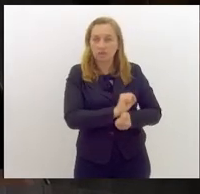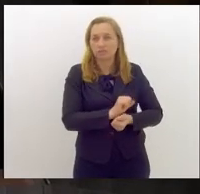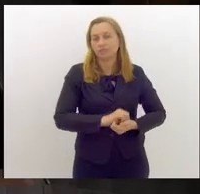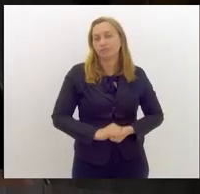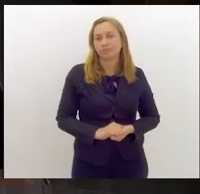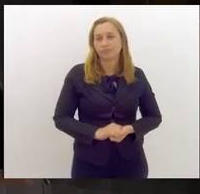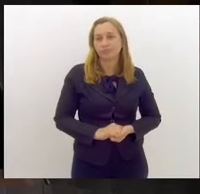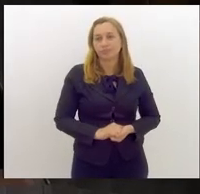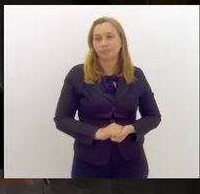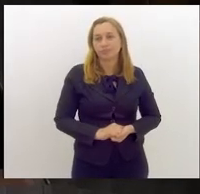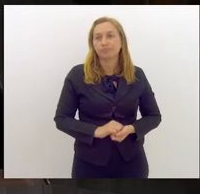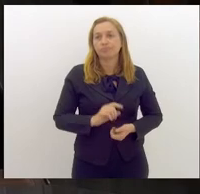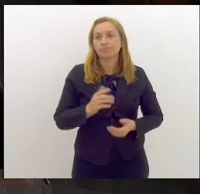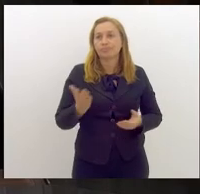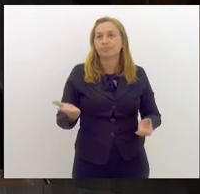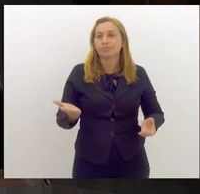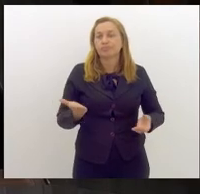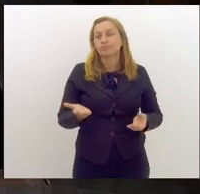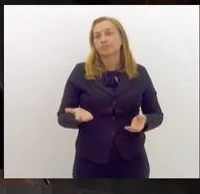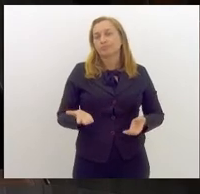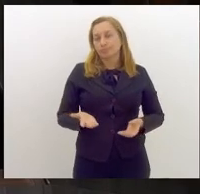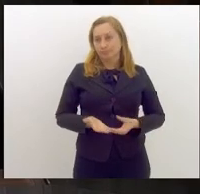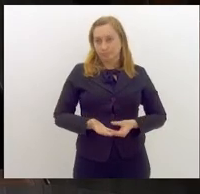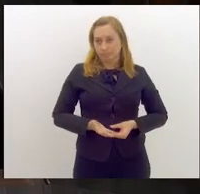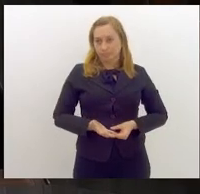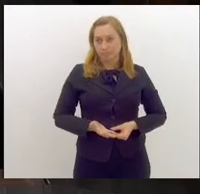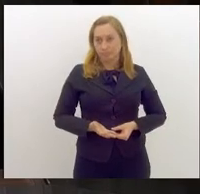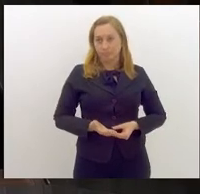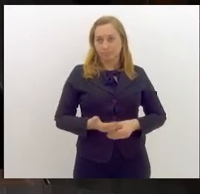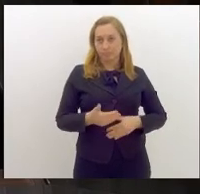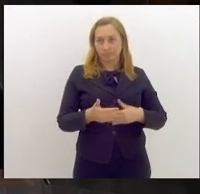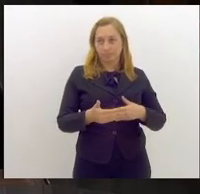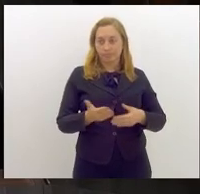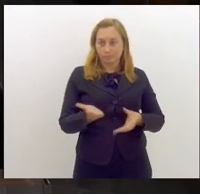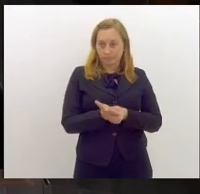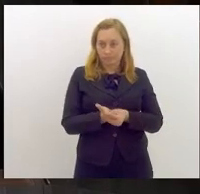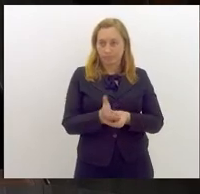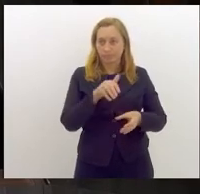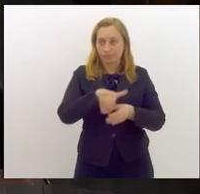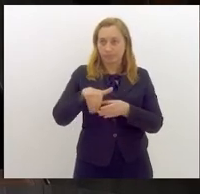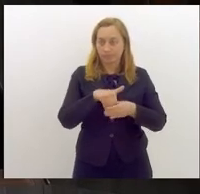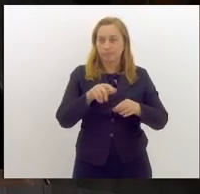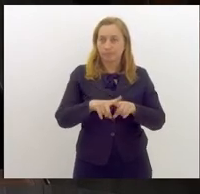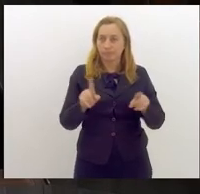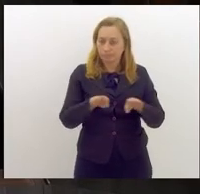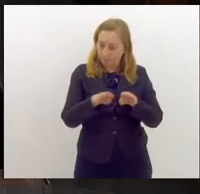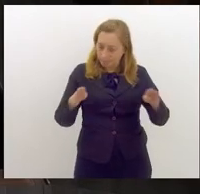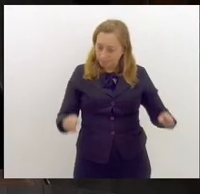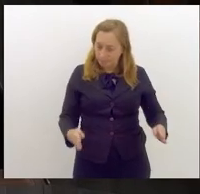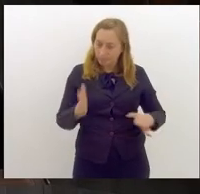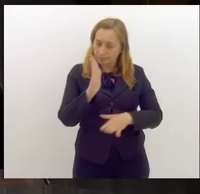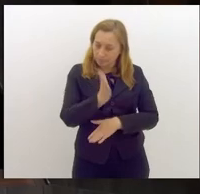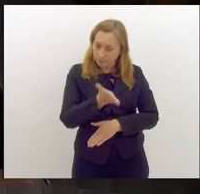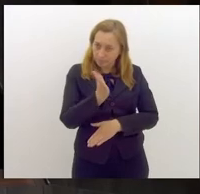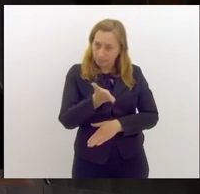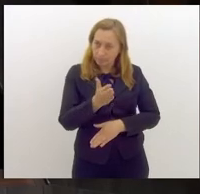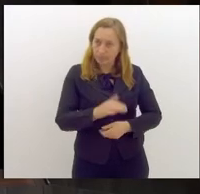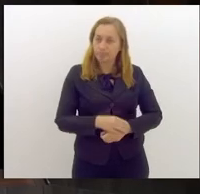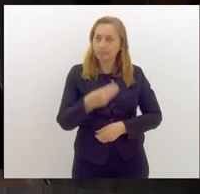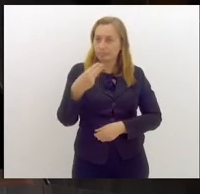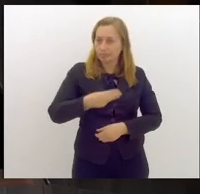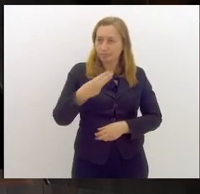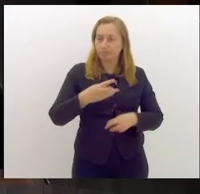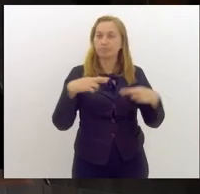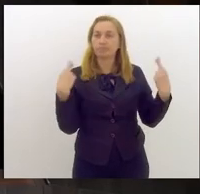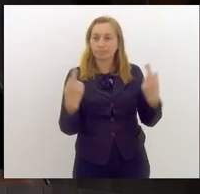e fora o processo eleitoral mas a mesa já era a terceira